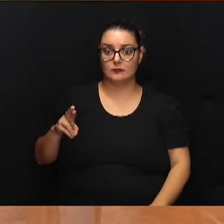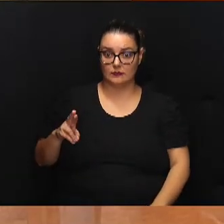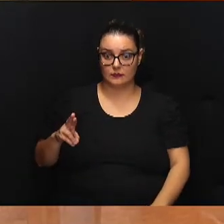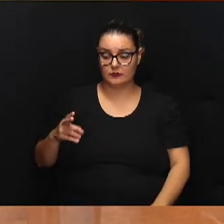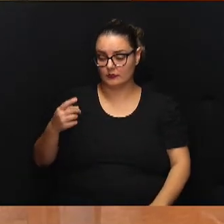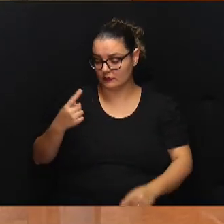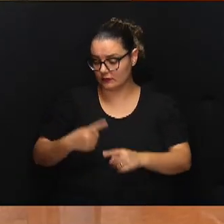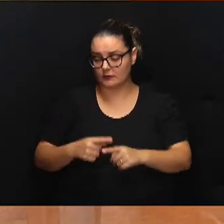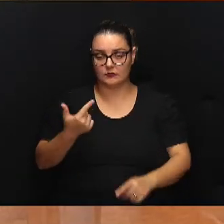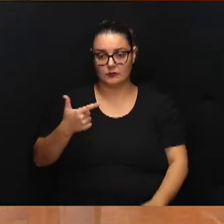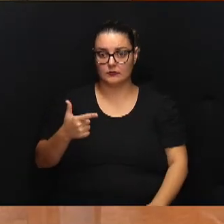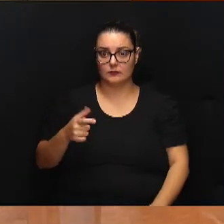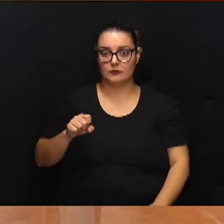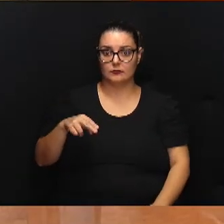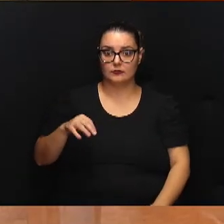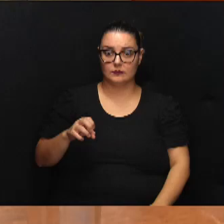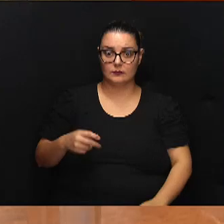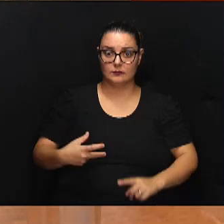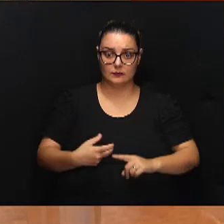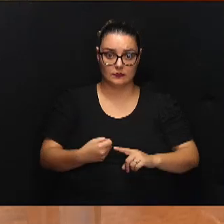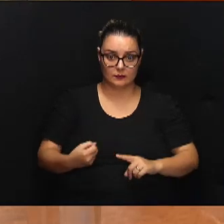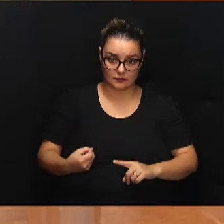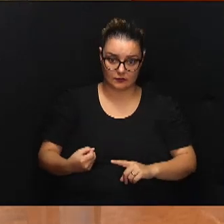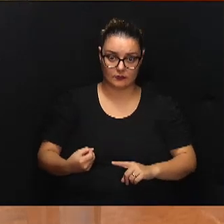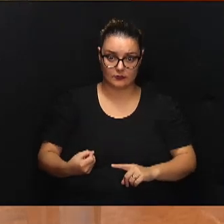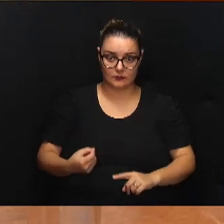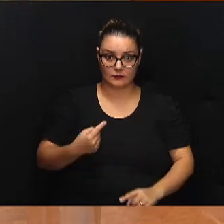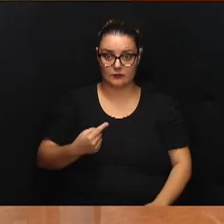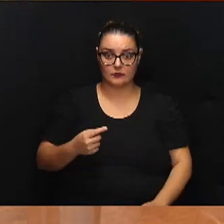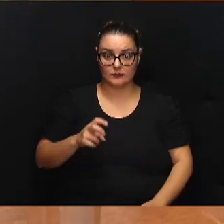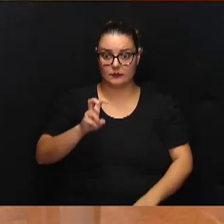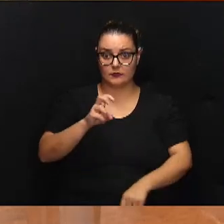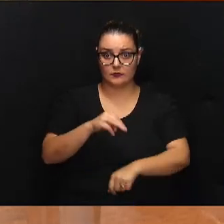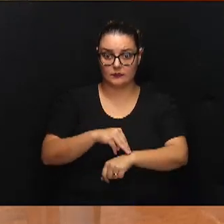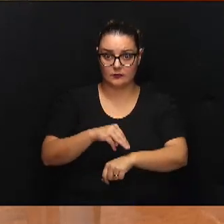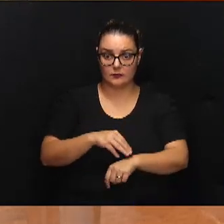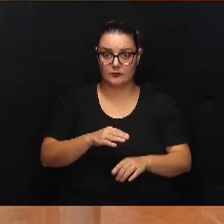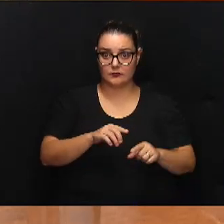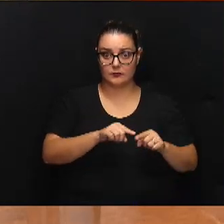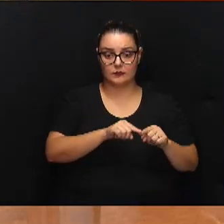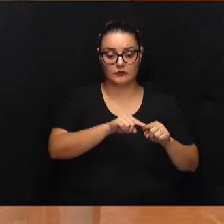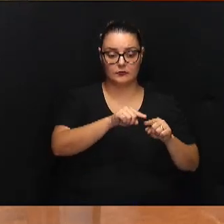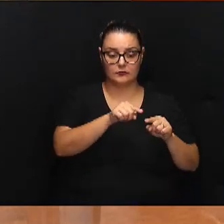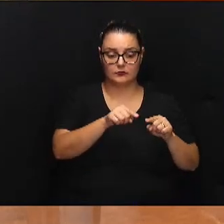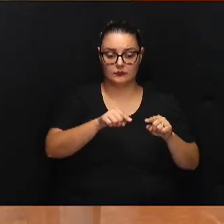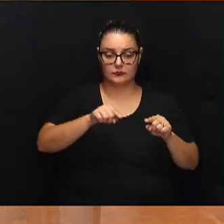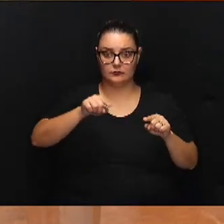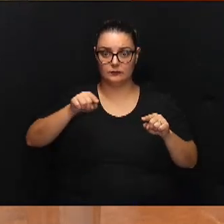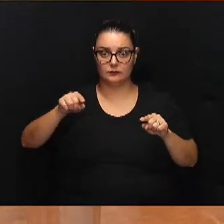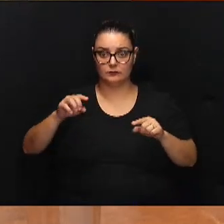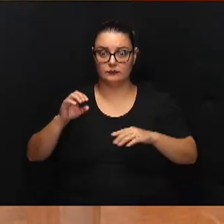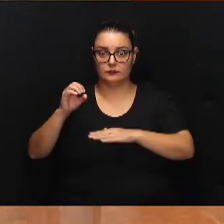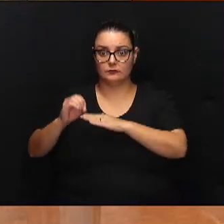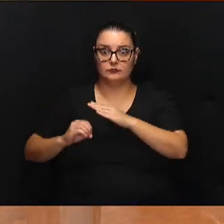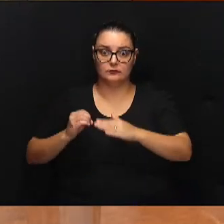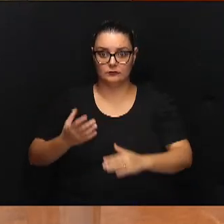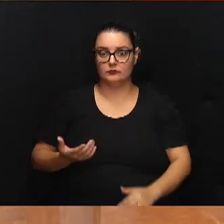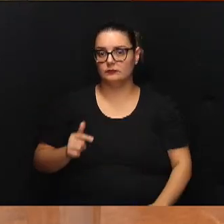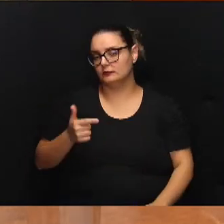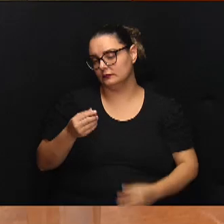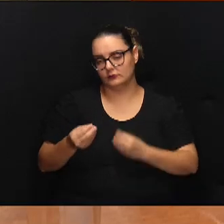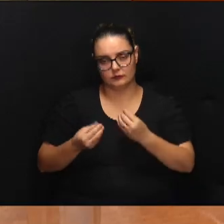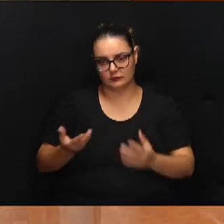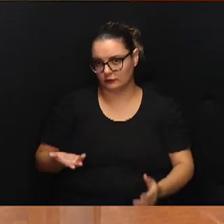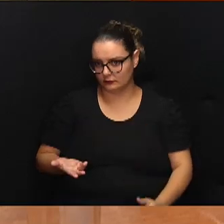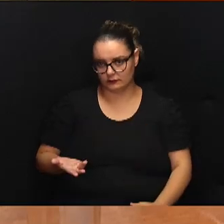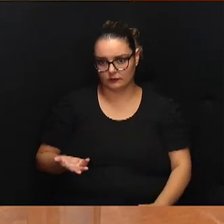o sensor eu deveria medir na ponta do dedo, furar o dedo a cada 5 minutos para traçar o meu gráfico ao longo do dia, é inviável,